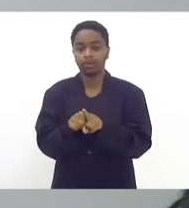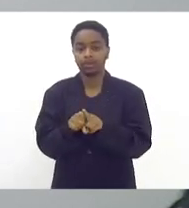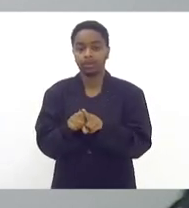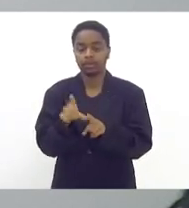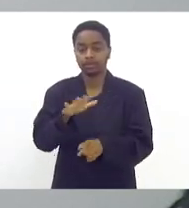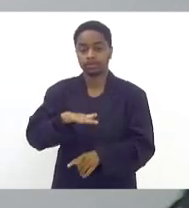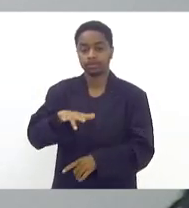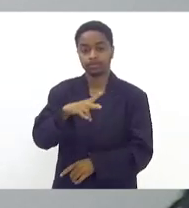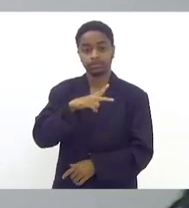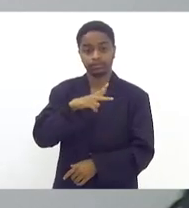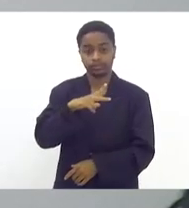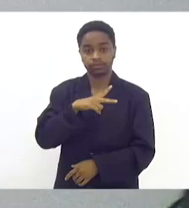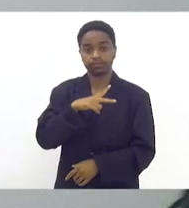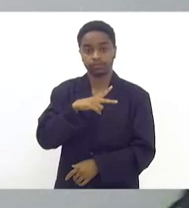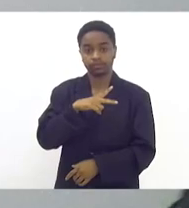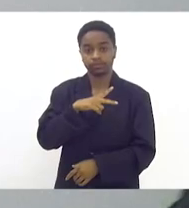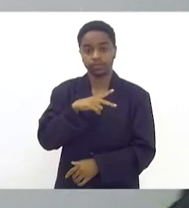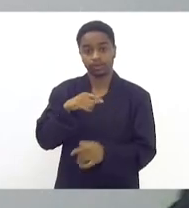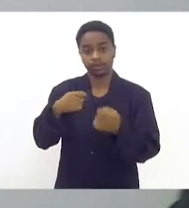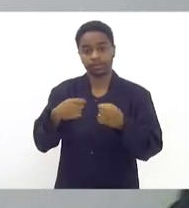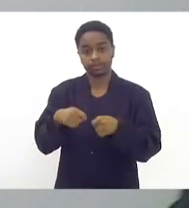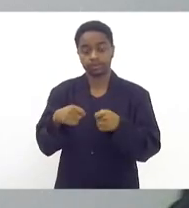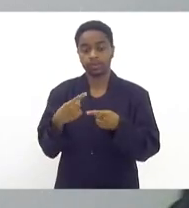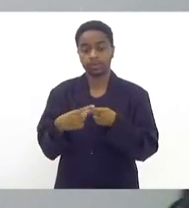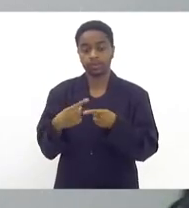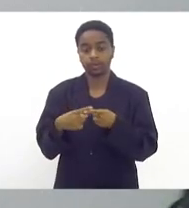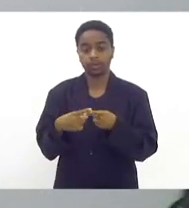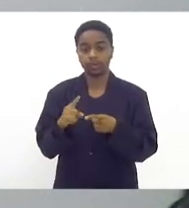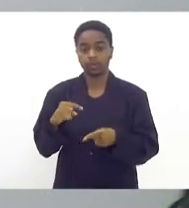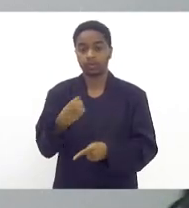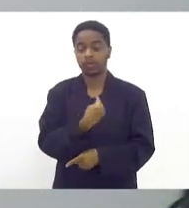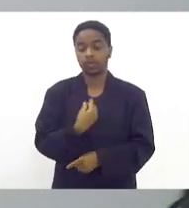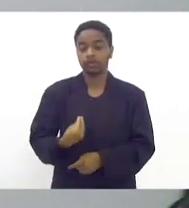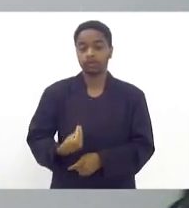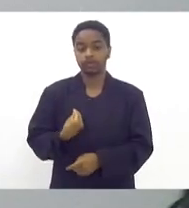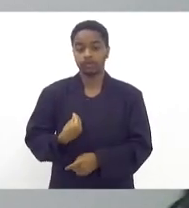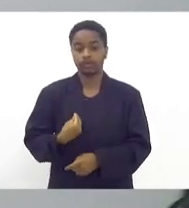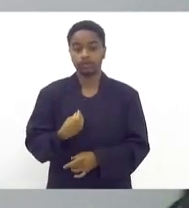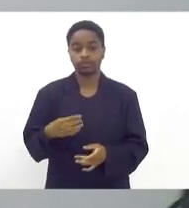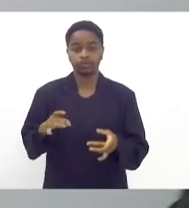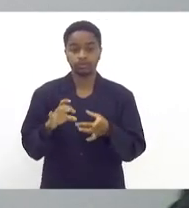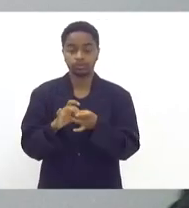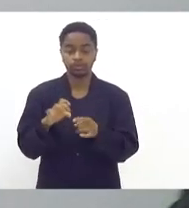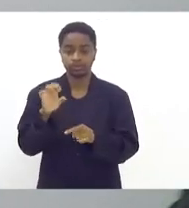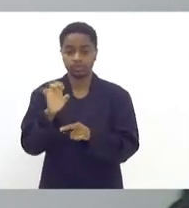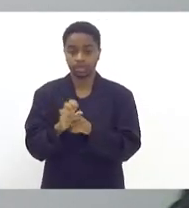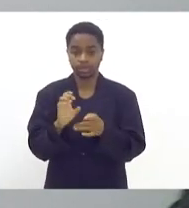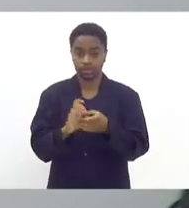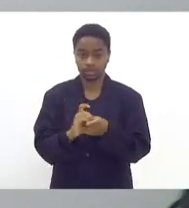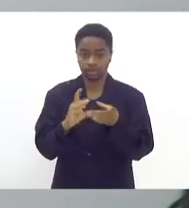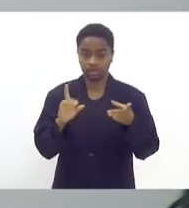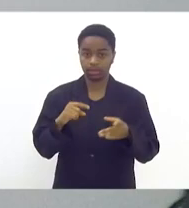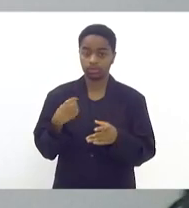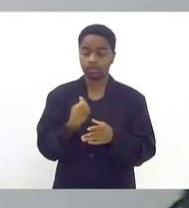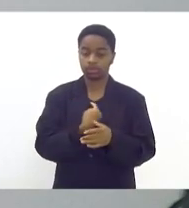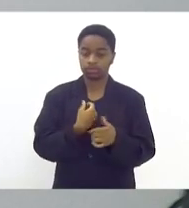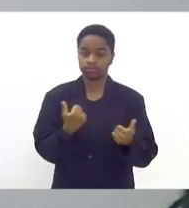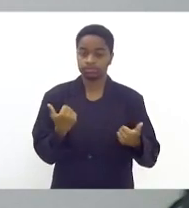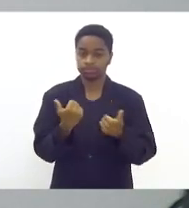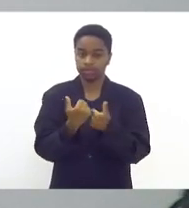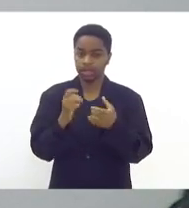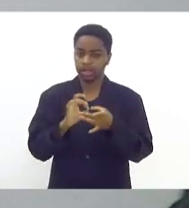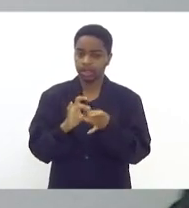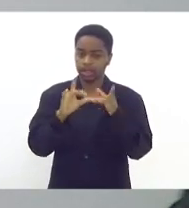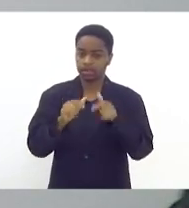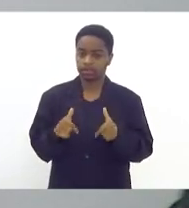privado porque nós vivemos diante do do Estado democrático né adotamos a livre iniciativa e